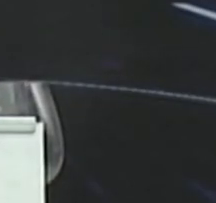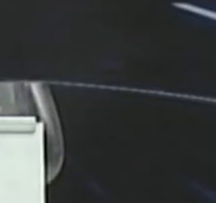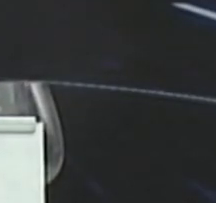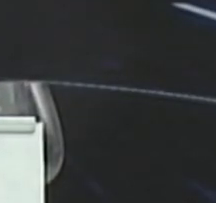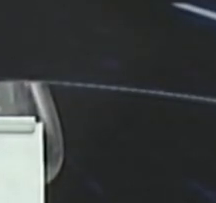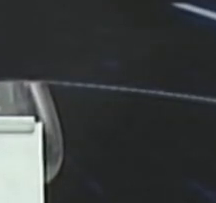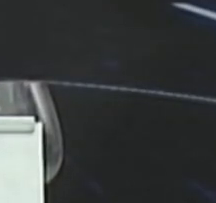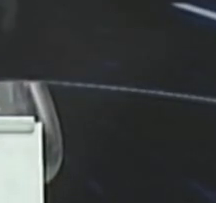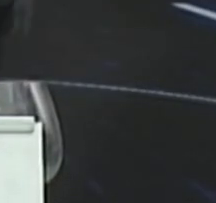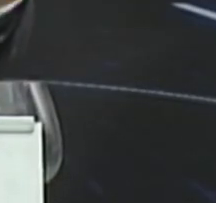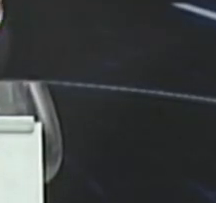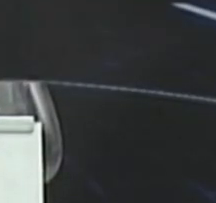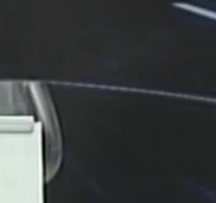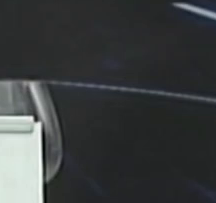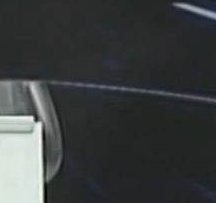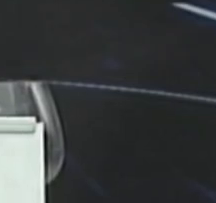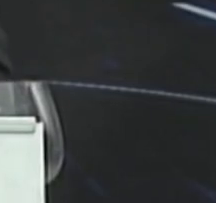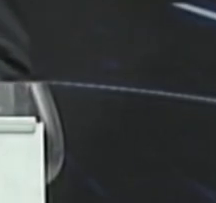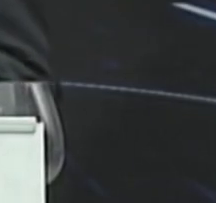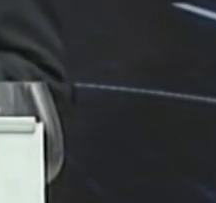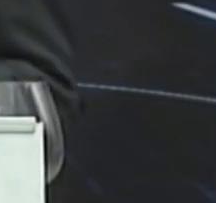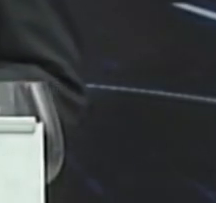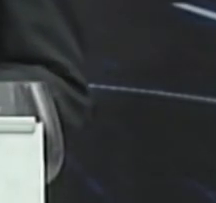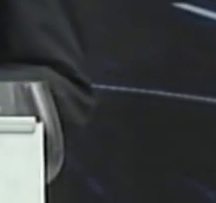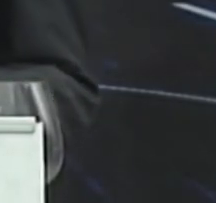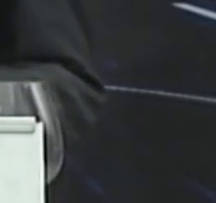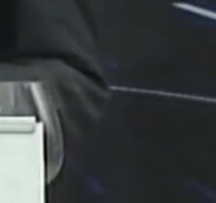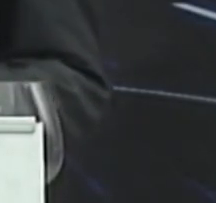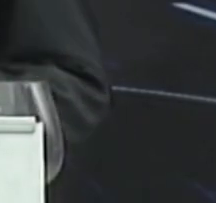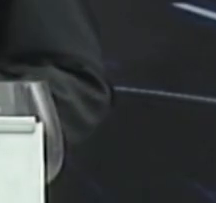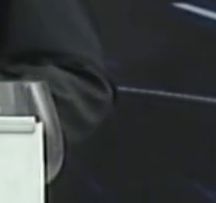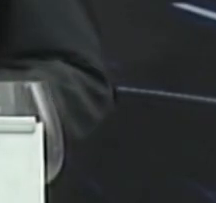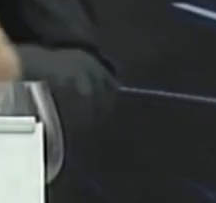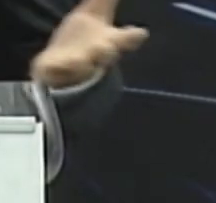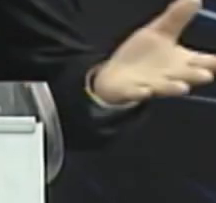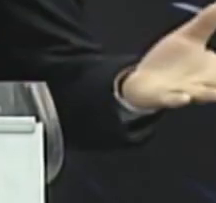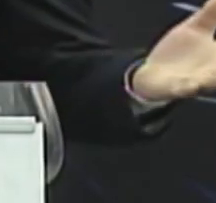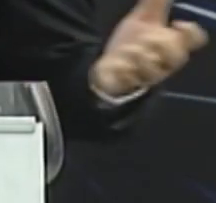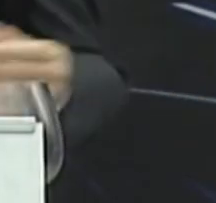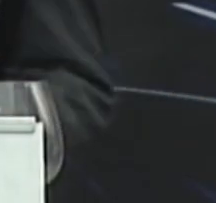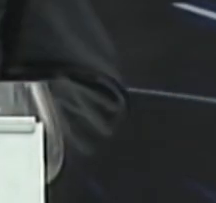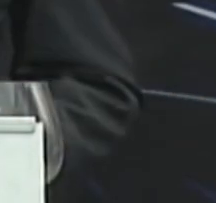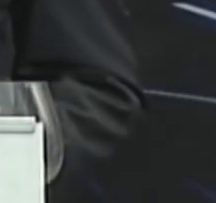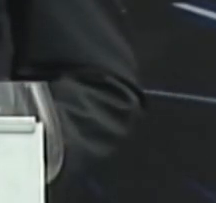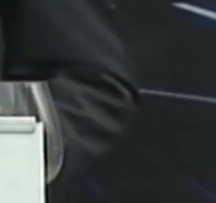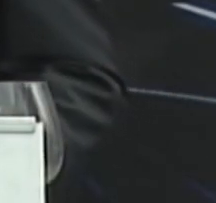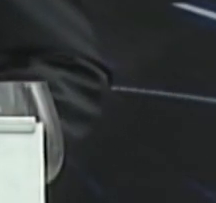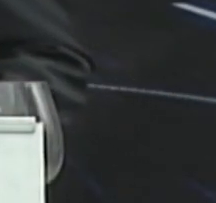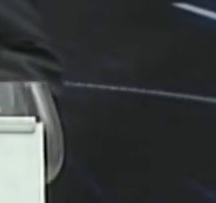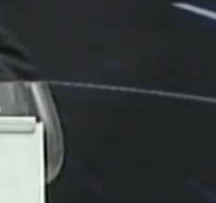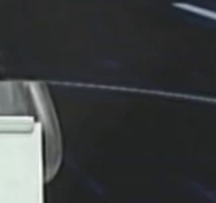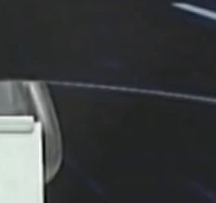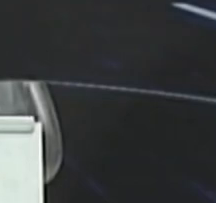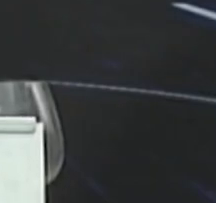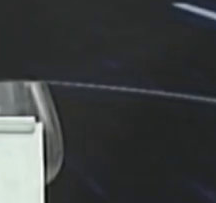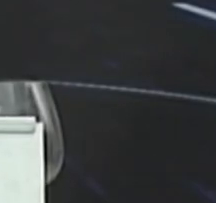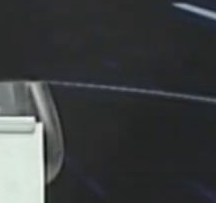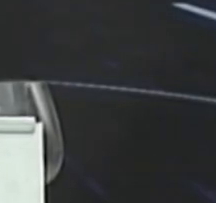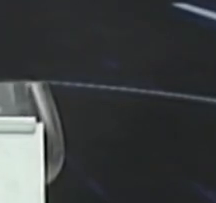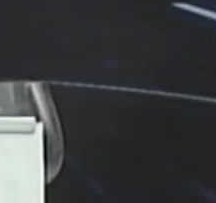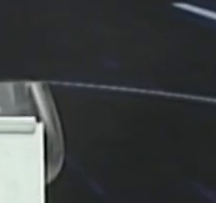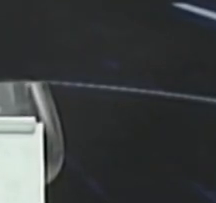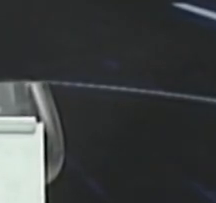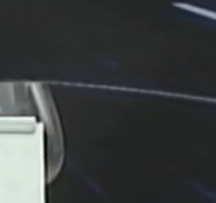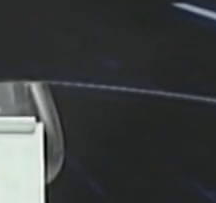a idéia é nós acompanhamos os debates mas sem manifestação da platéia peço a gentileza de todos a gente poder seguir em frente